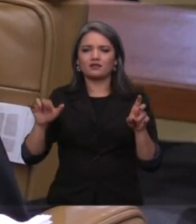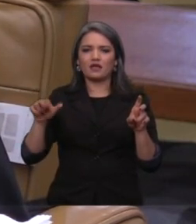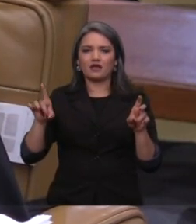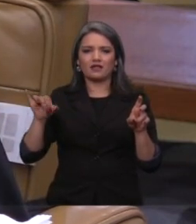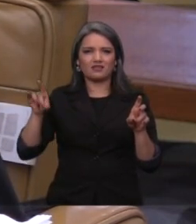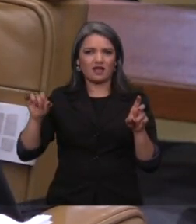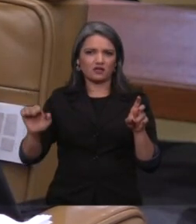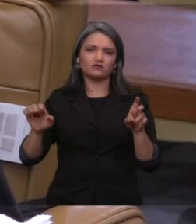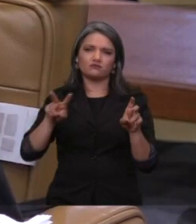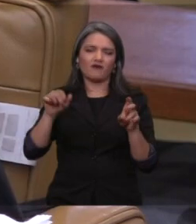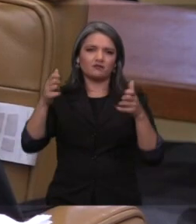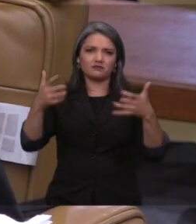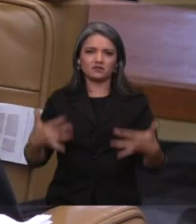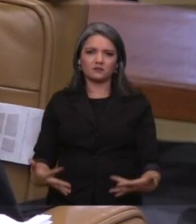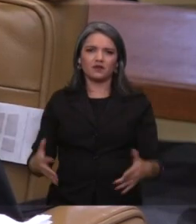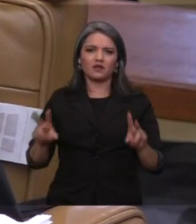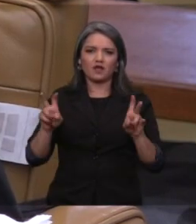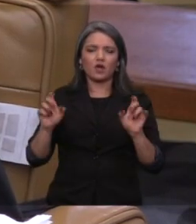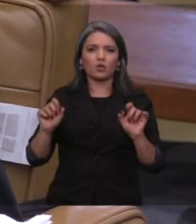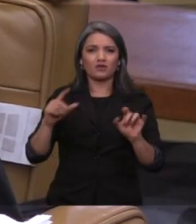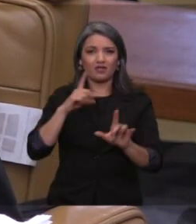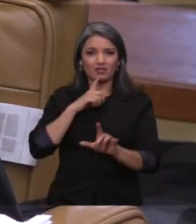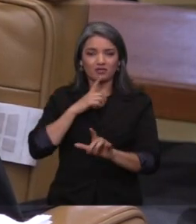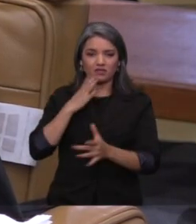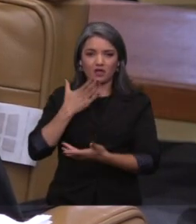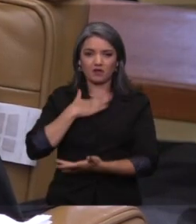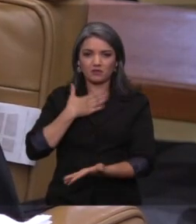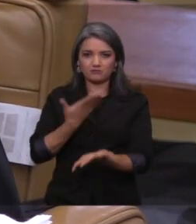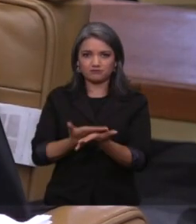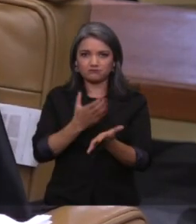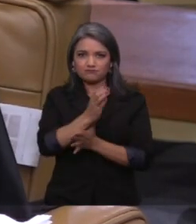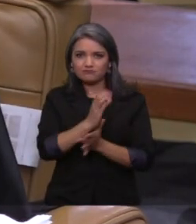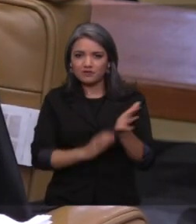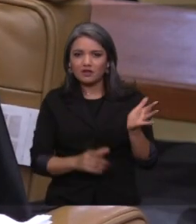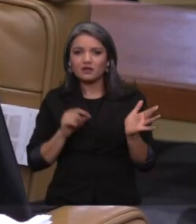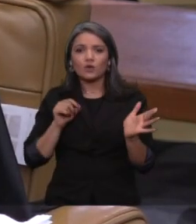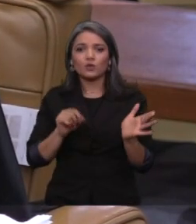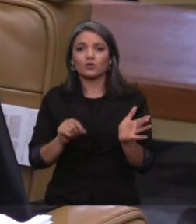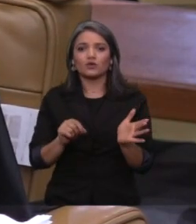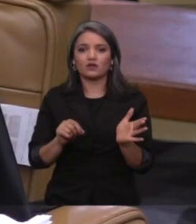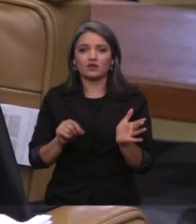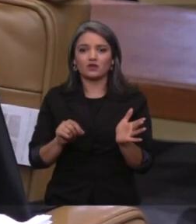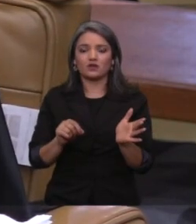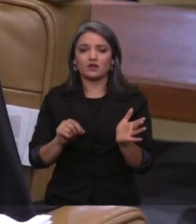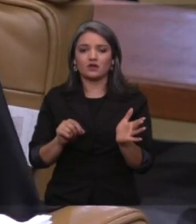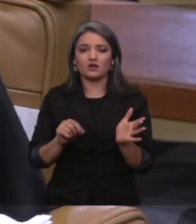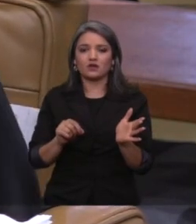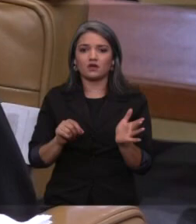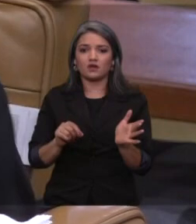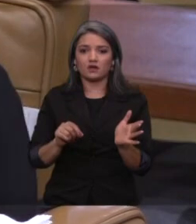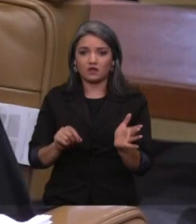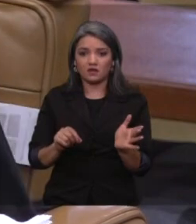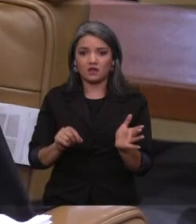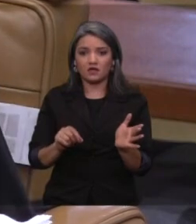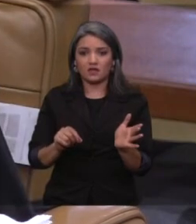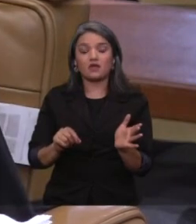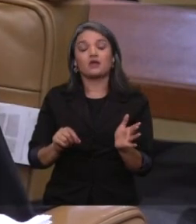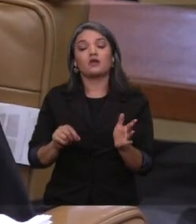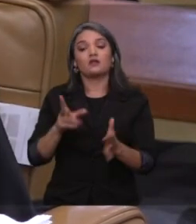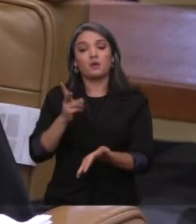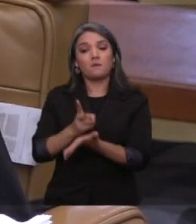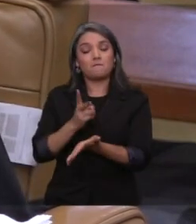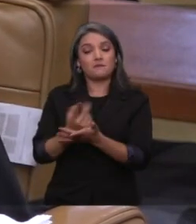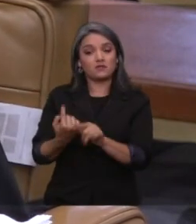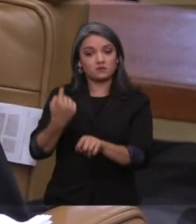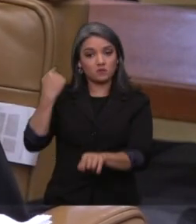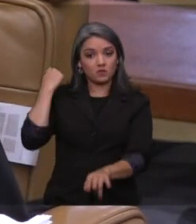em que suscito a base da presunção de paternidade é a presunção de coabitação. Portanto, mesmo no modelo